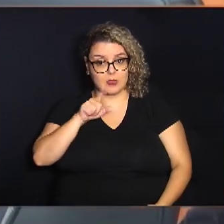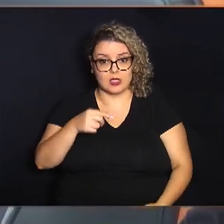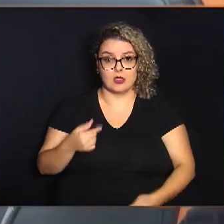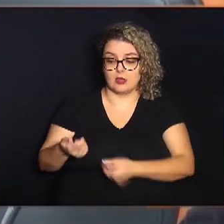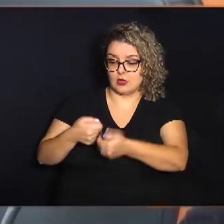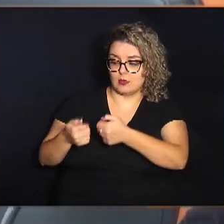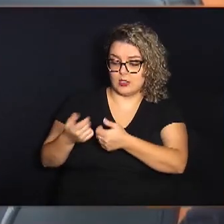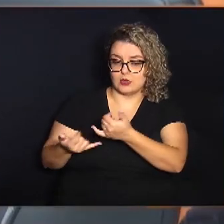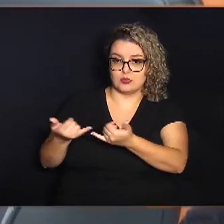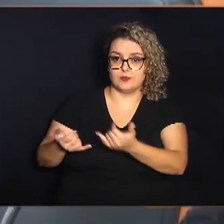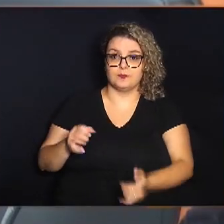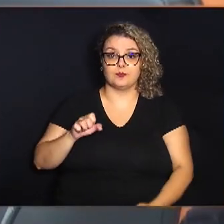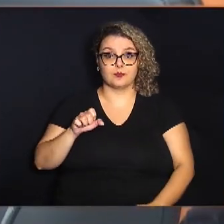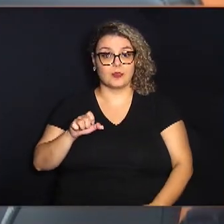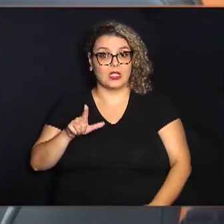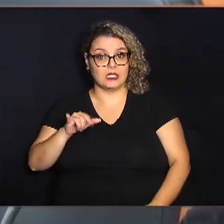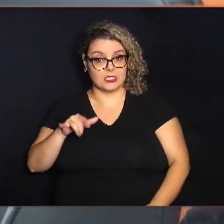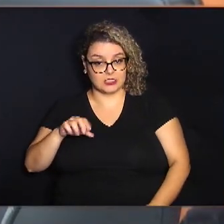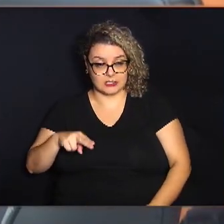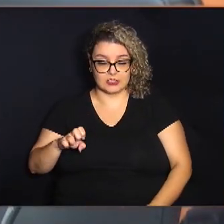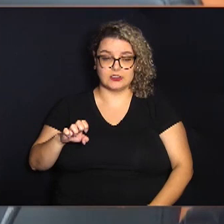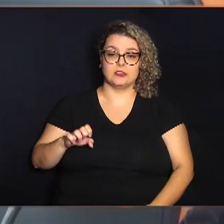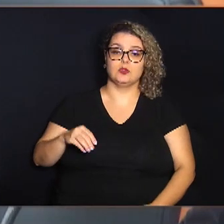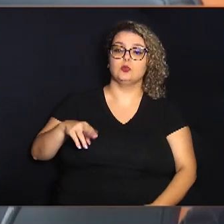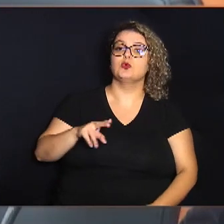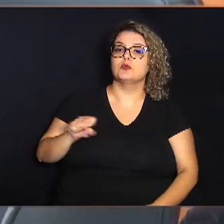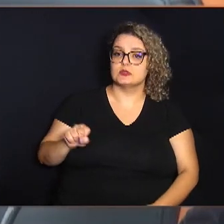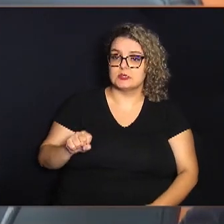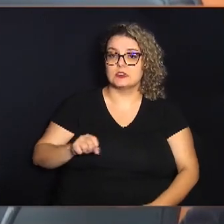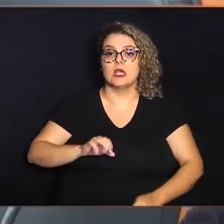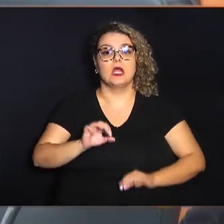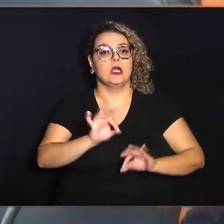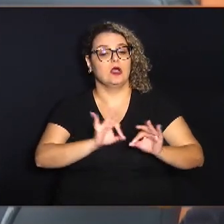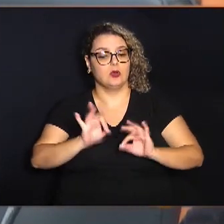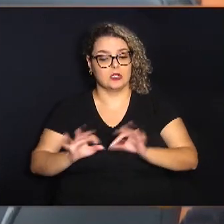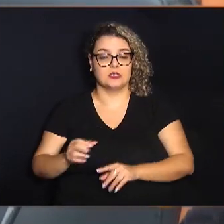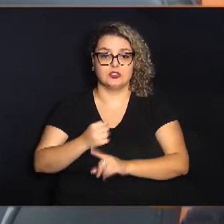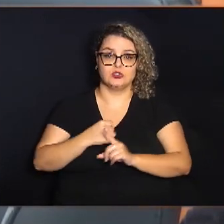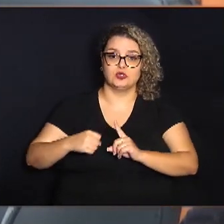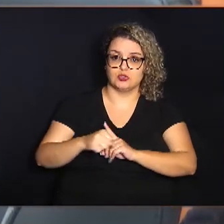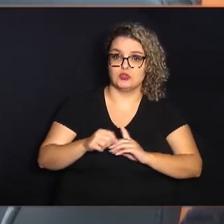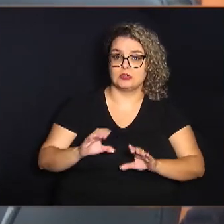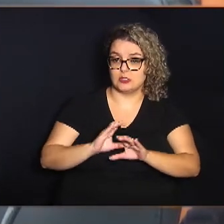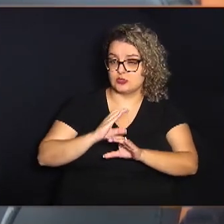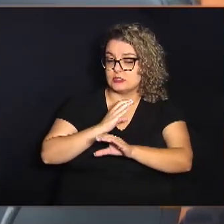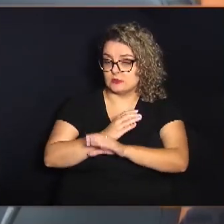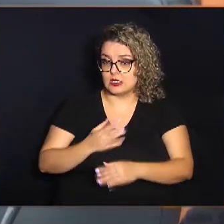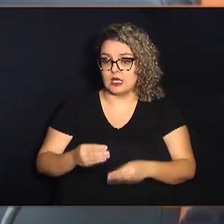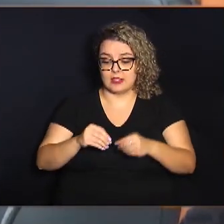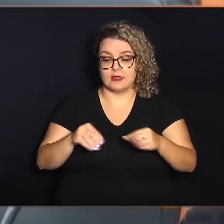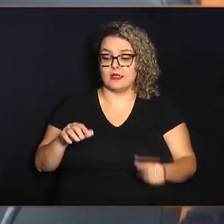Liliana Mussi, coordenadora de projetos em saúde e assistência social da Organização da Sociedade Civil de Interesse Público Terra das